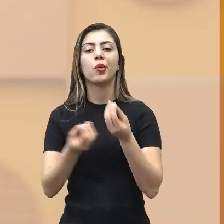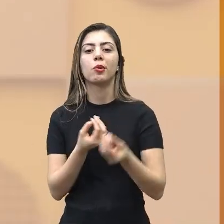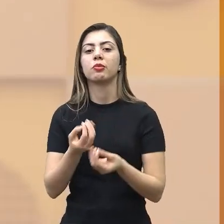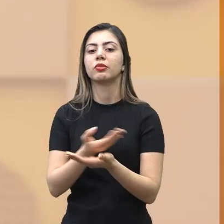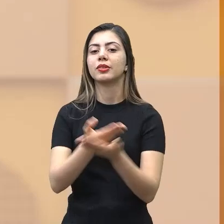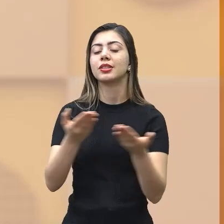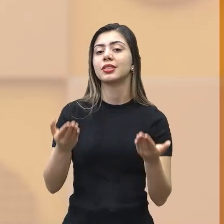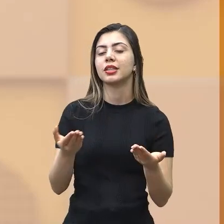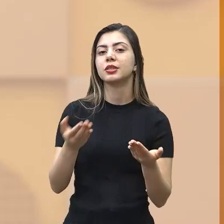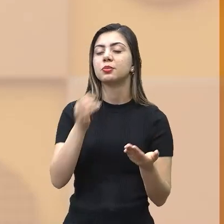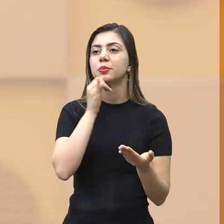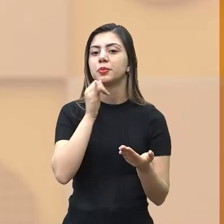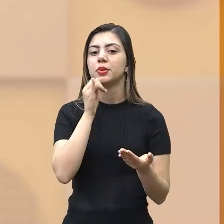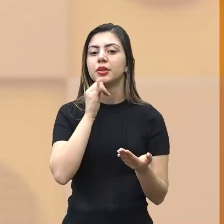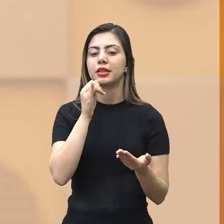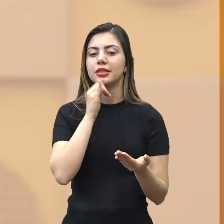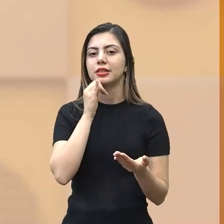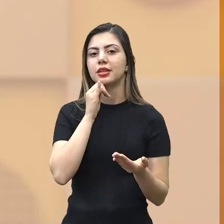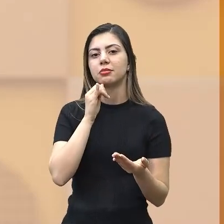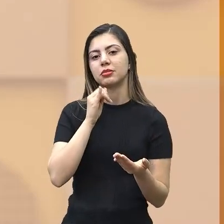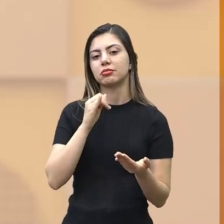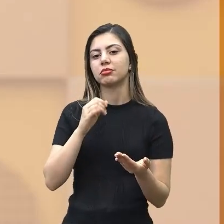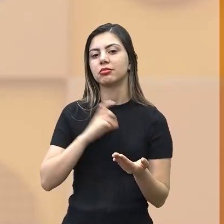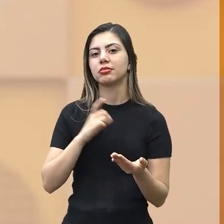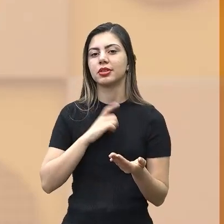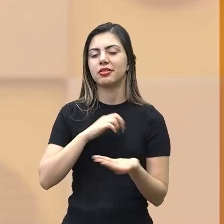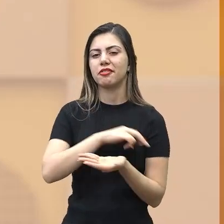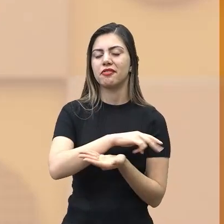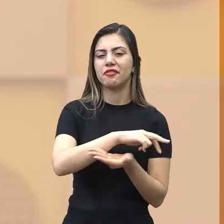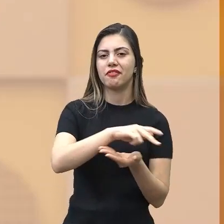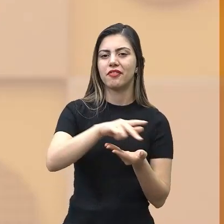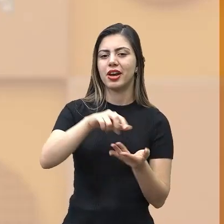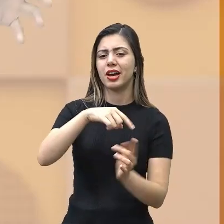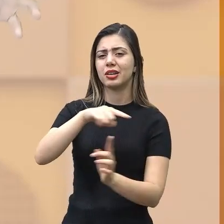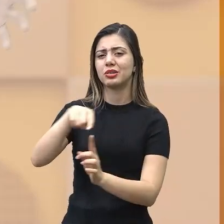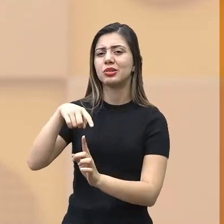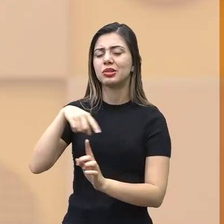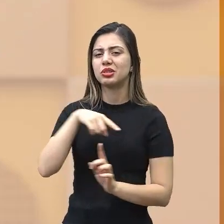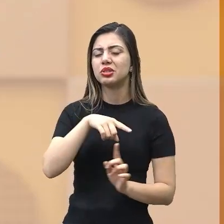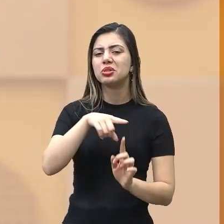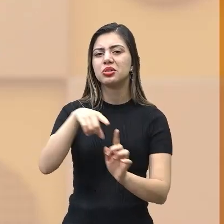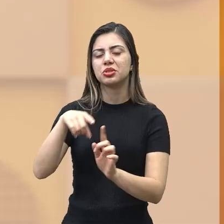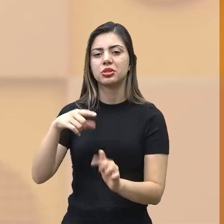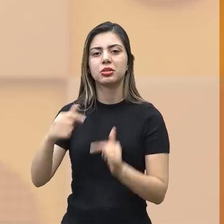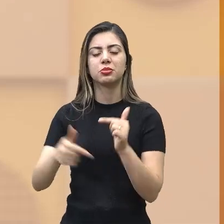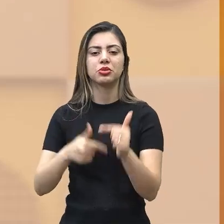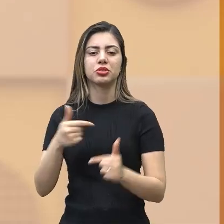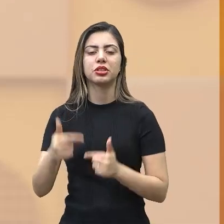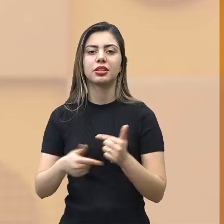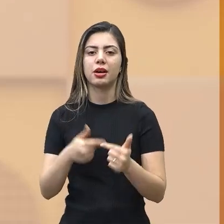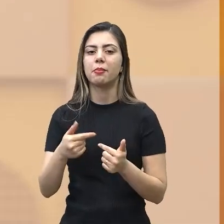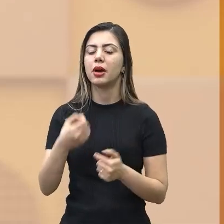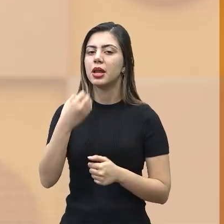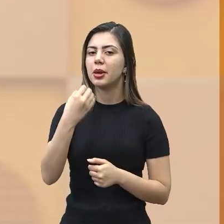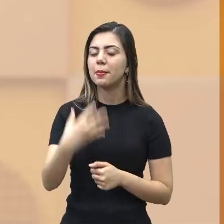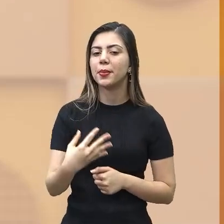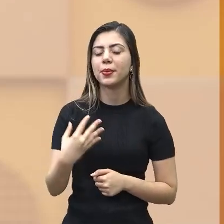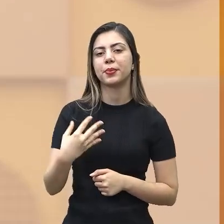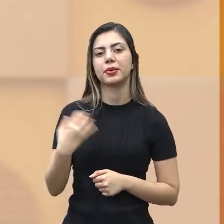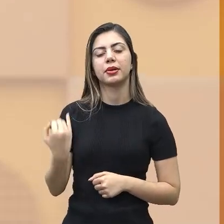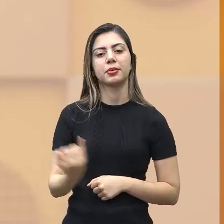com todos os ovos na mesma cesta, né? Outra coisa é você ter várias formas ali de guardar as